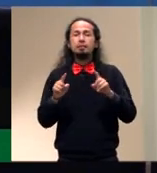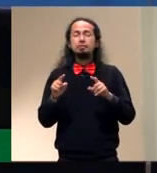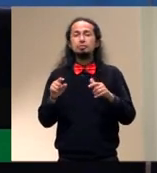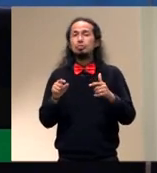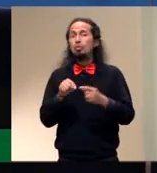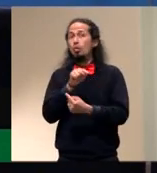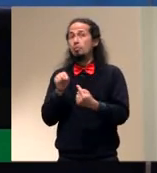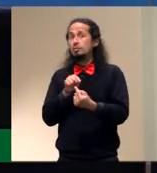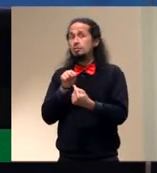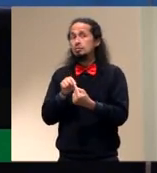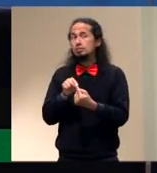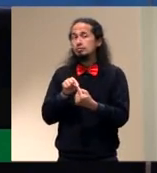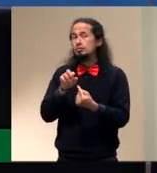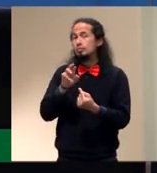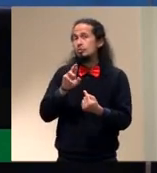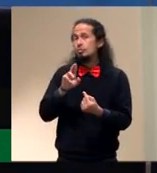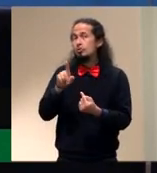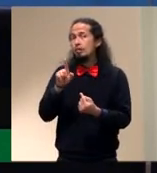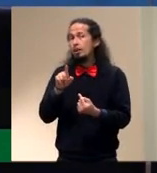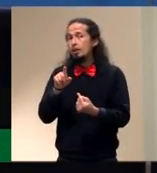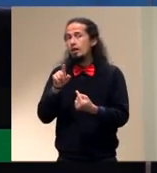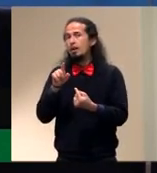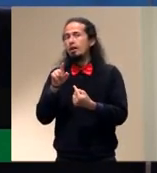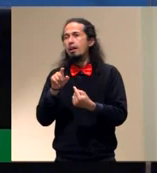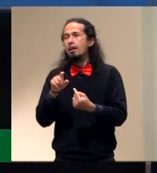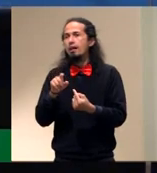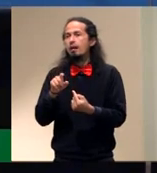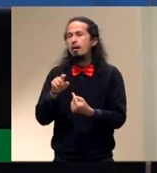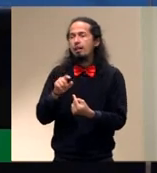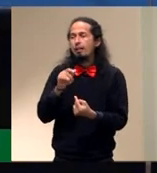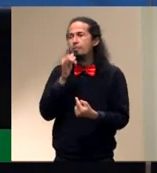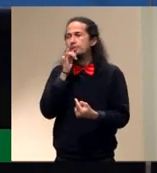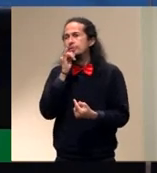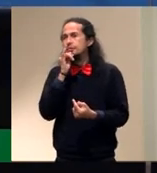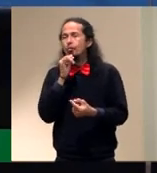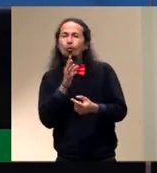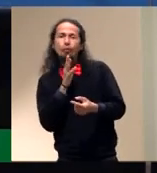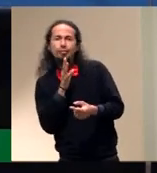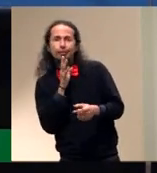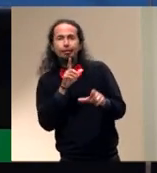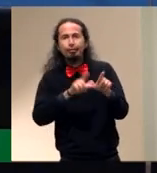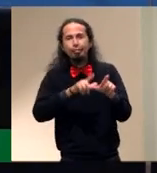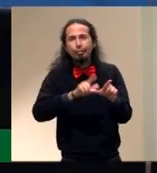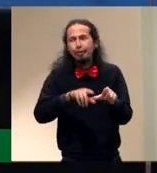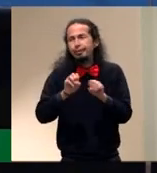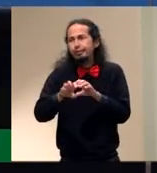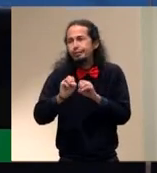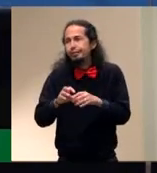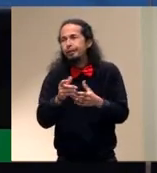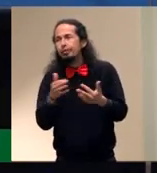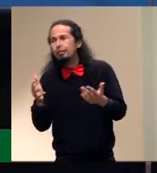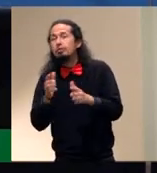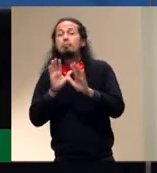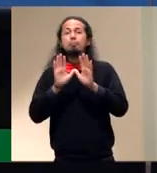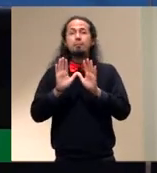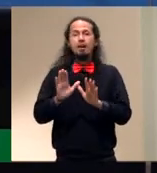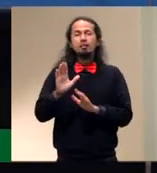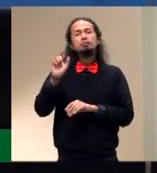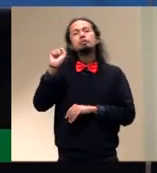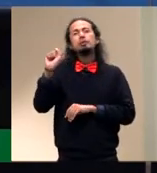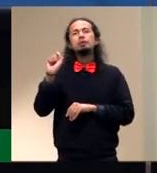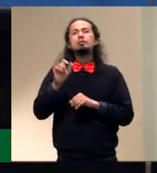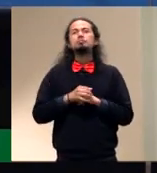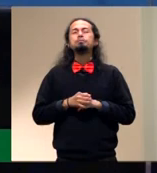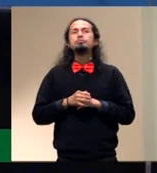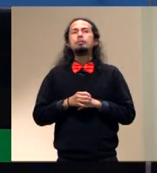a identificação e a decodificação de letras, números, né, mas sim um